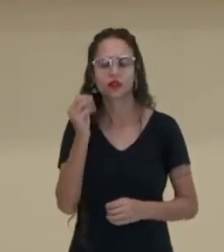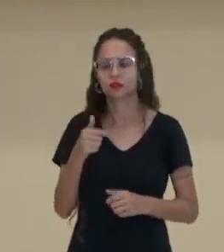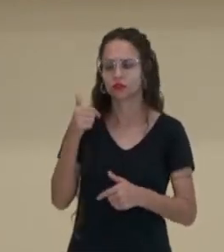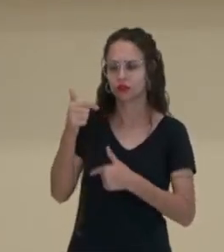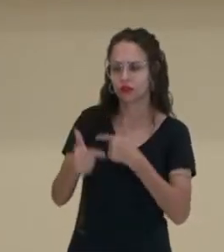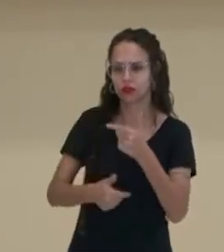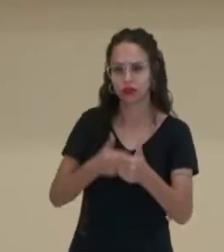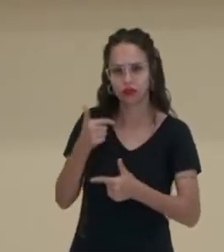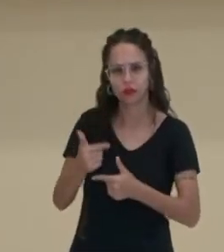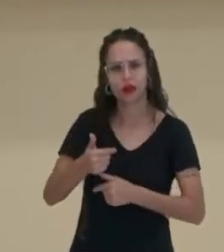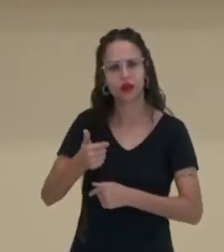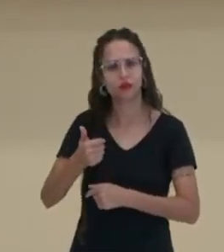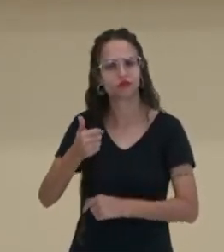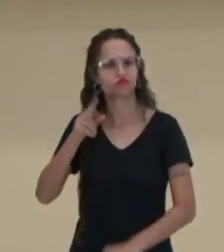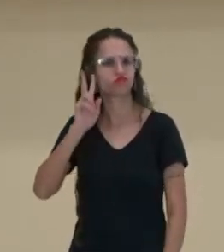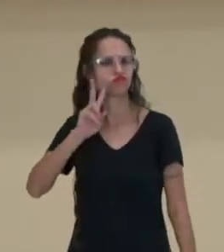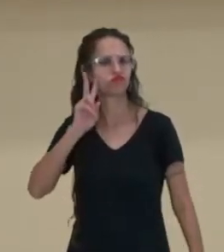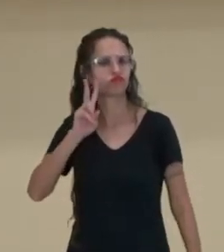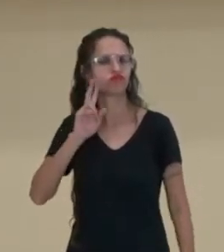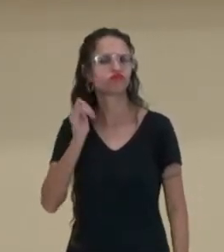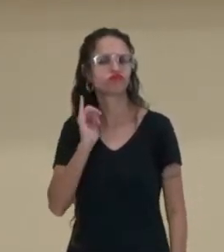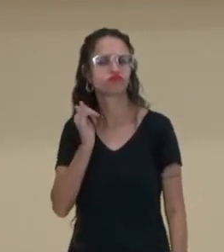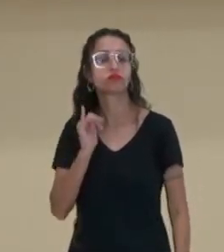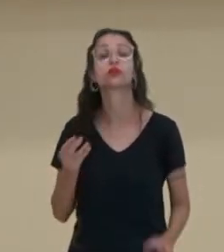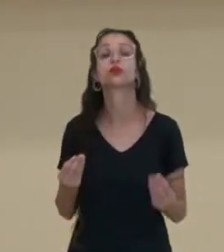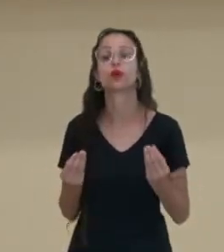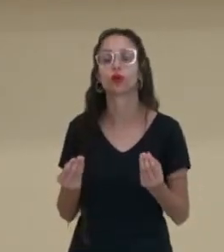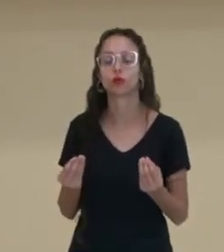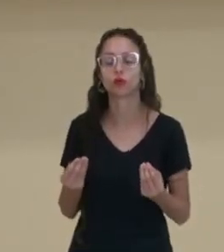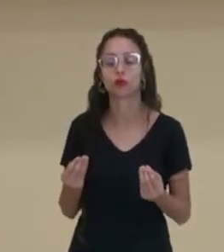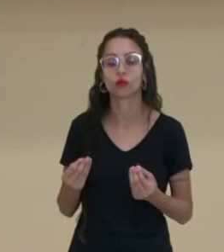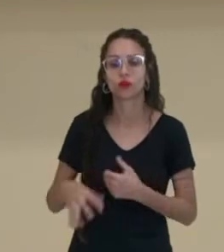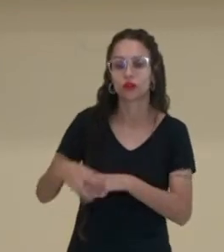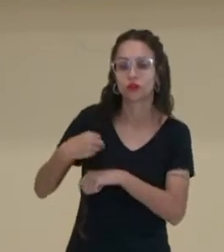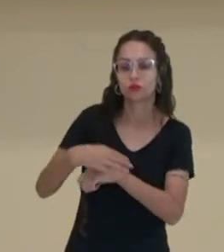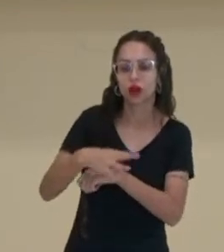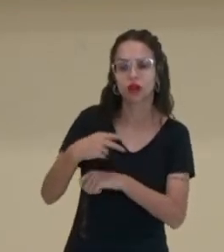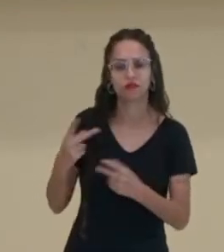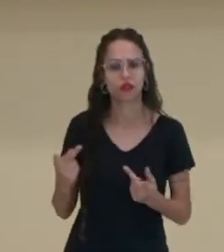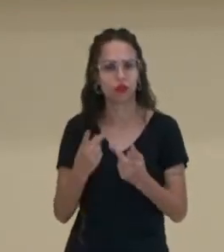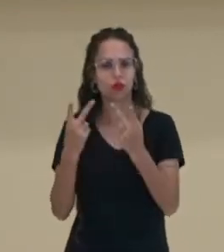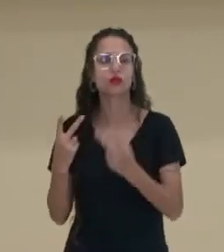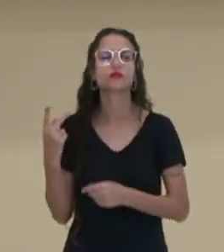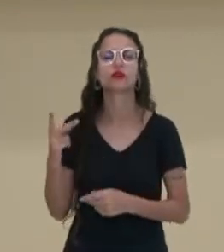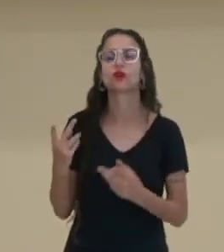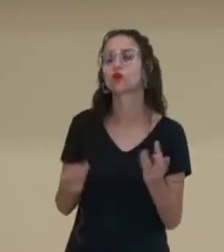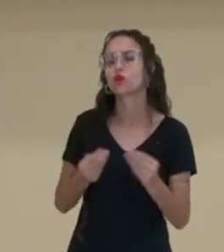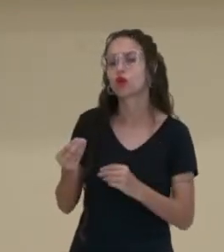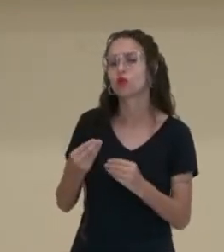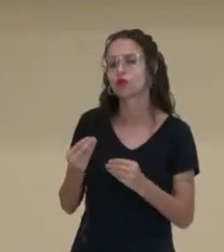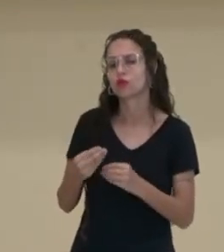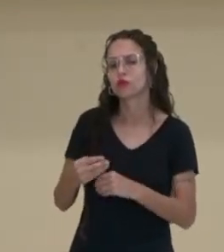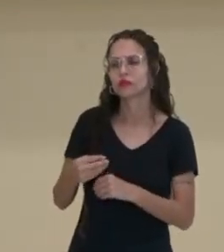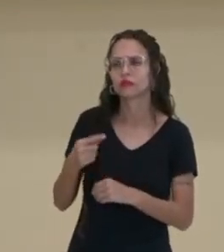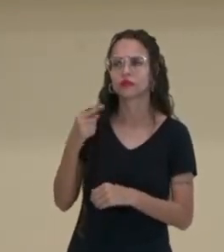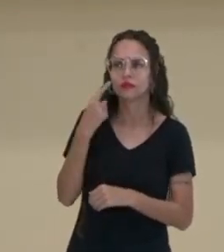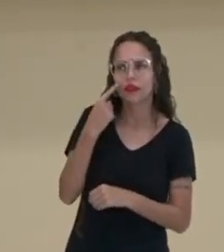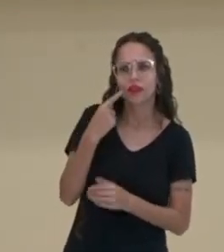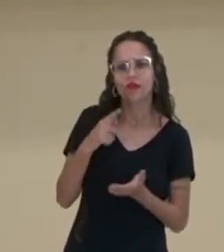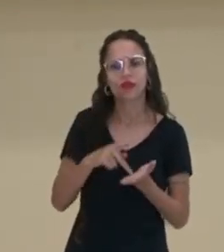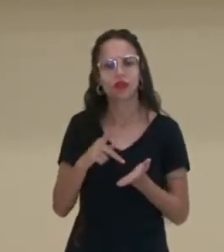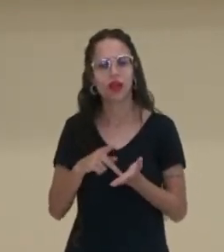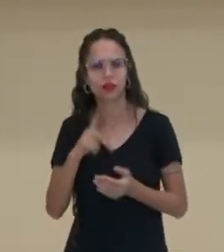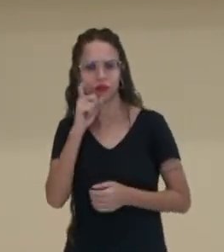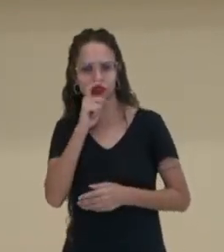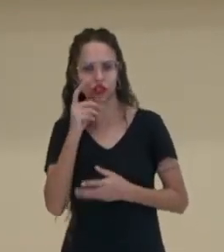trabalho contando a história, mas de que maneira? Né, passando às vezes os valores dele, como que ele tentava buscar se aquilo era verdade, era